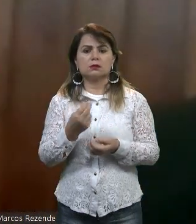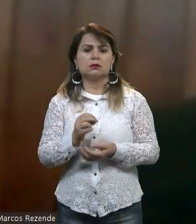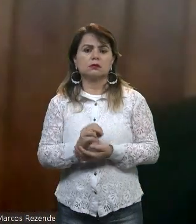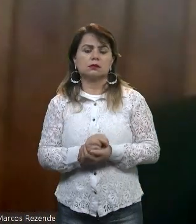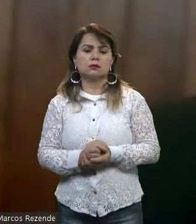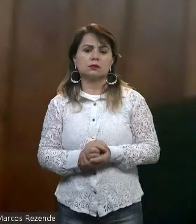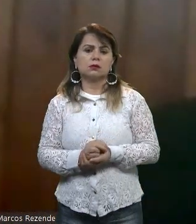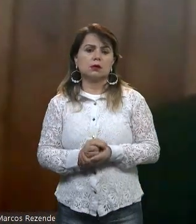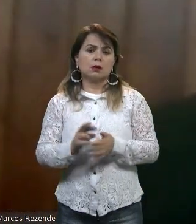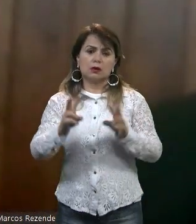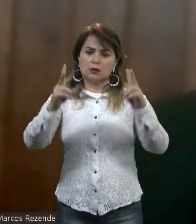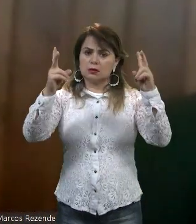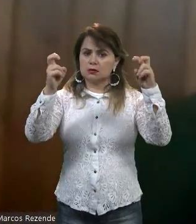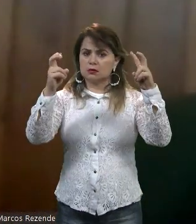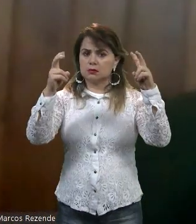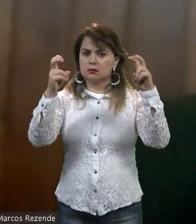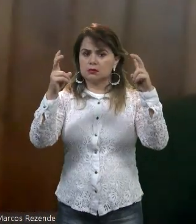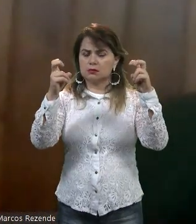em relação